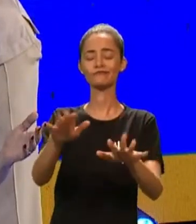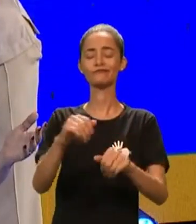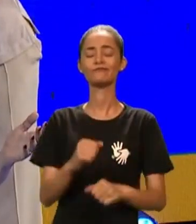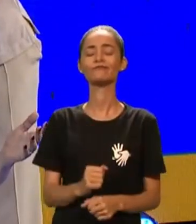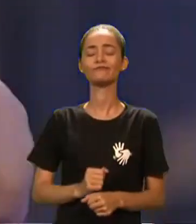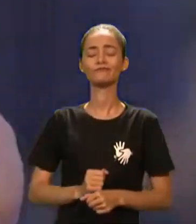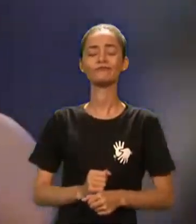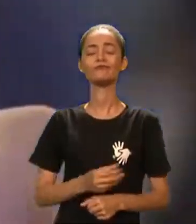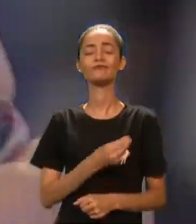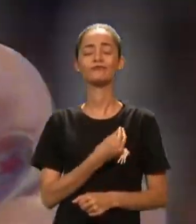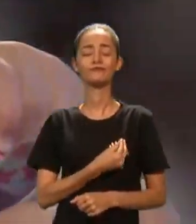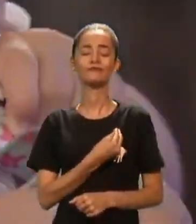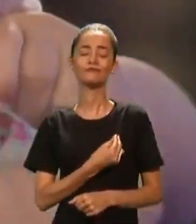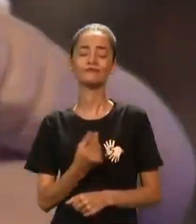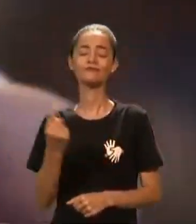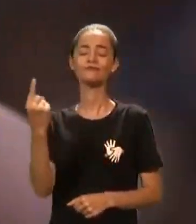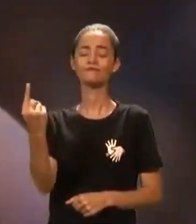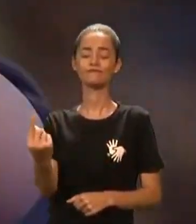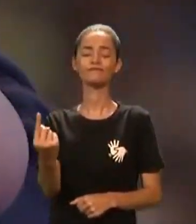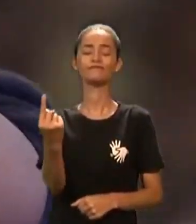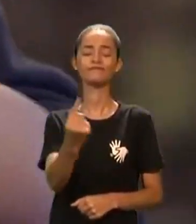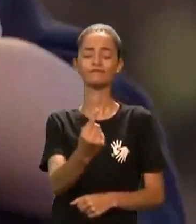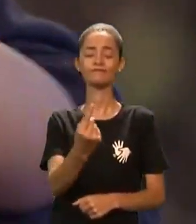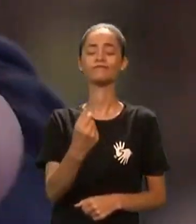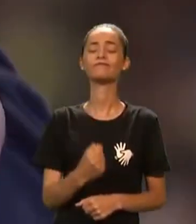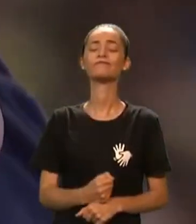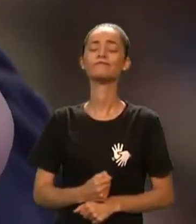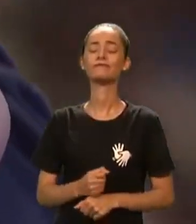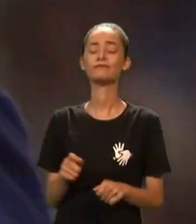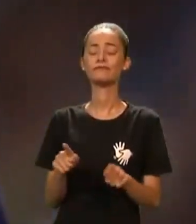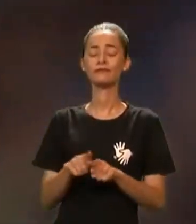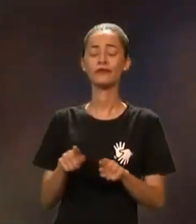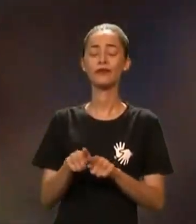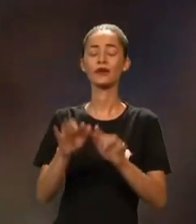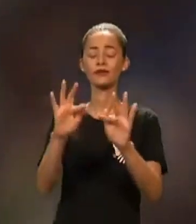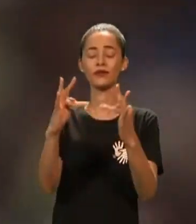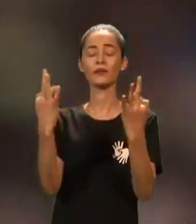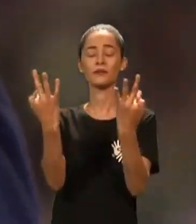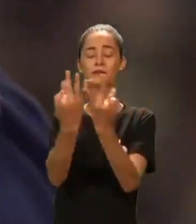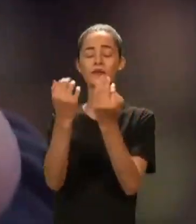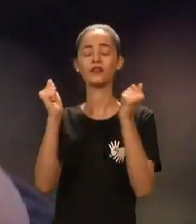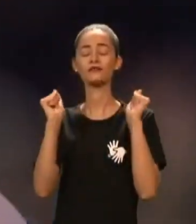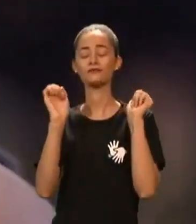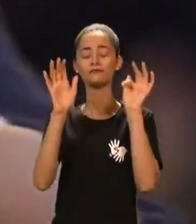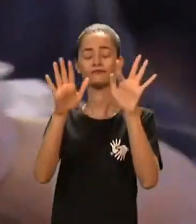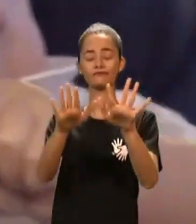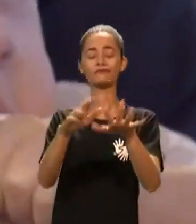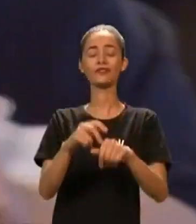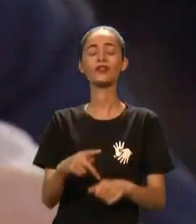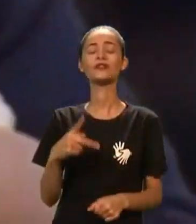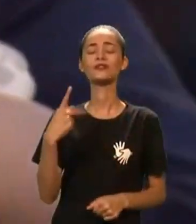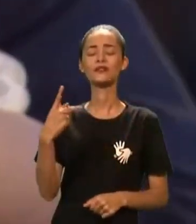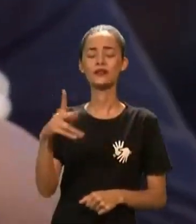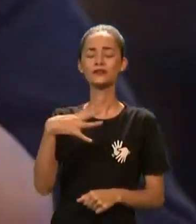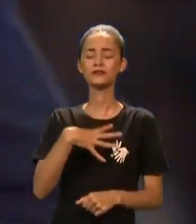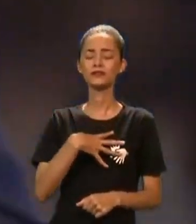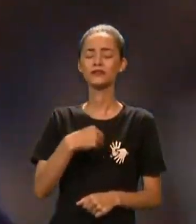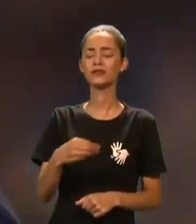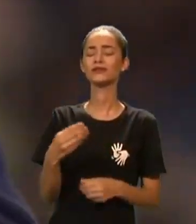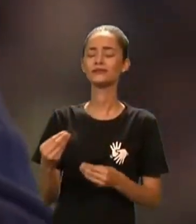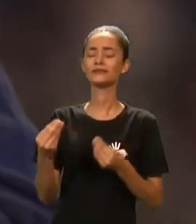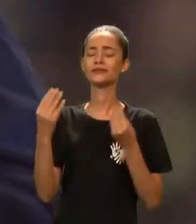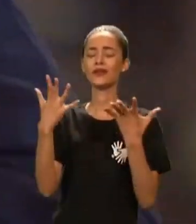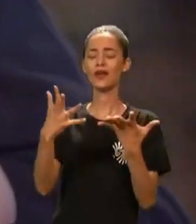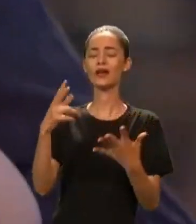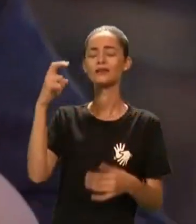vida de cada um deles e sobre essa família. Conceda aos seus filhos sabedoria diante dos homens